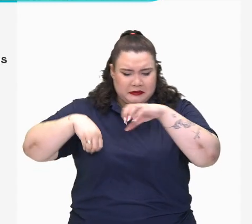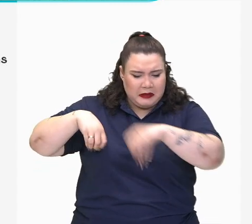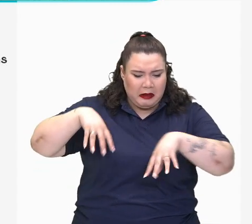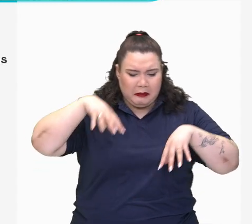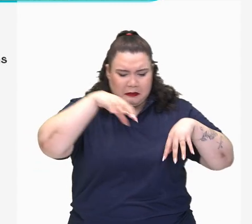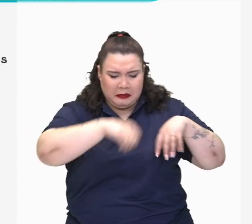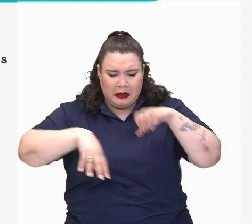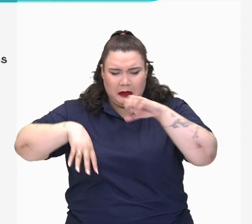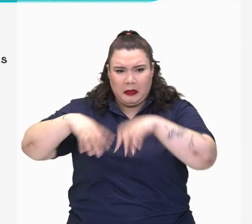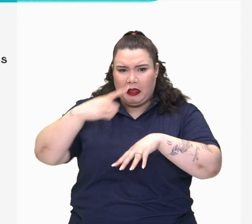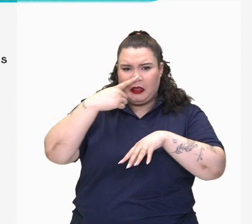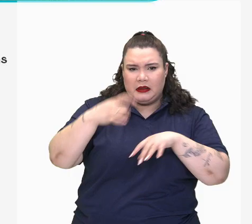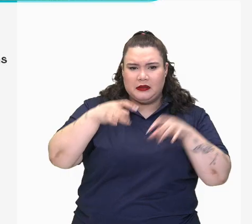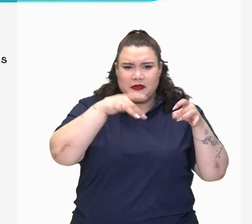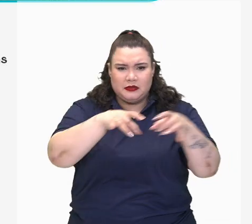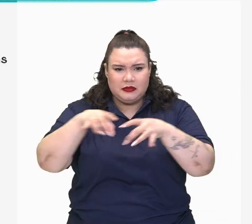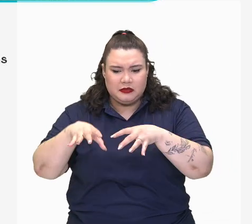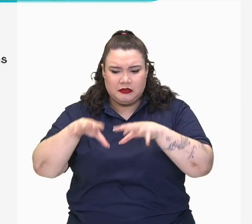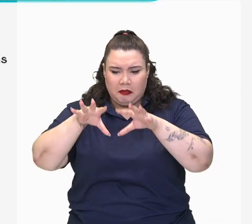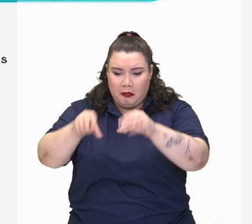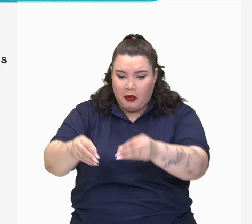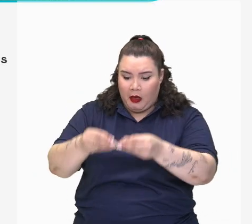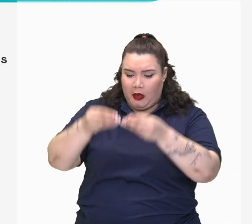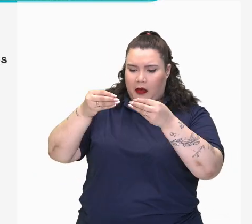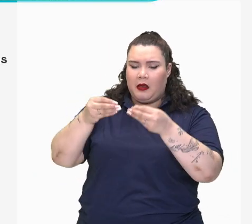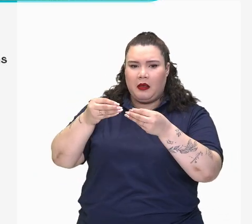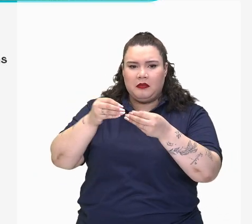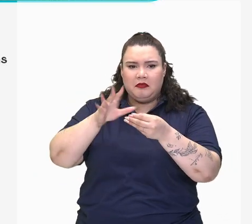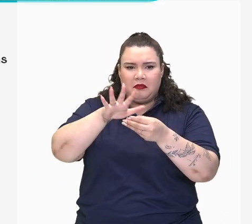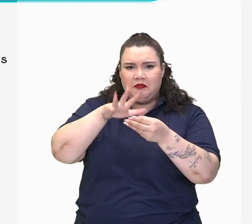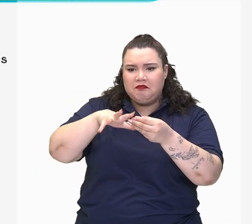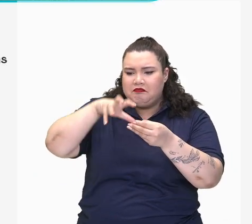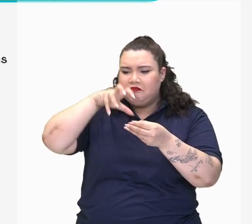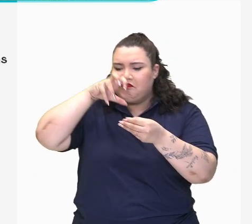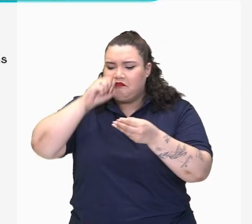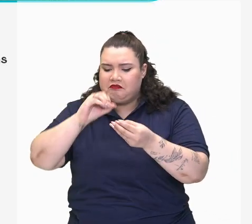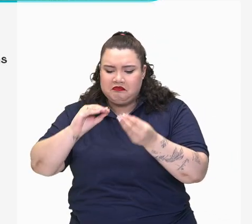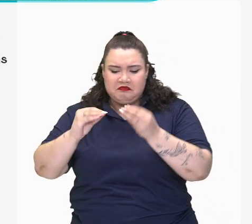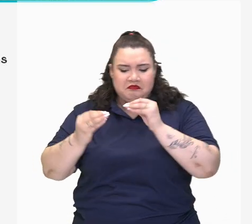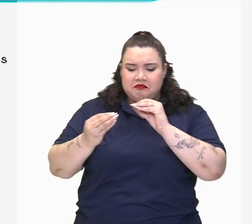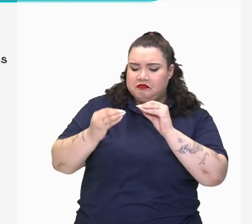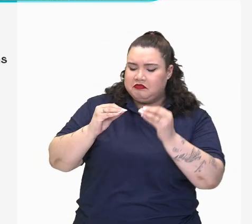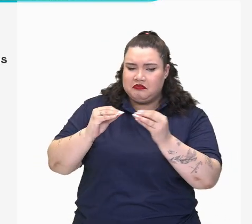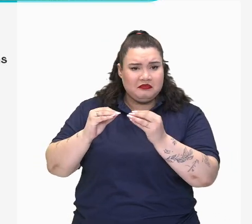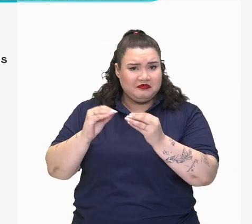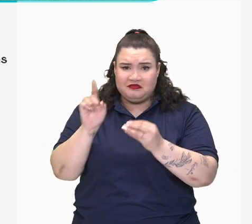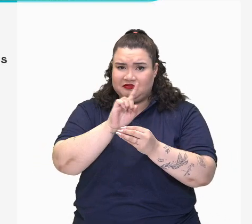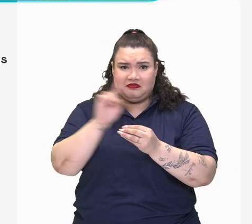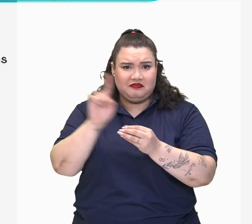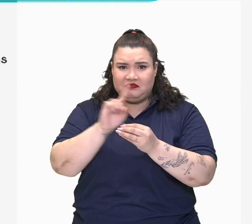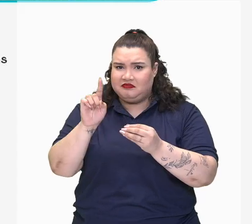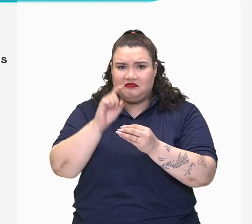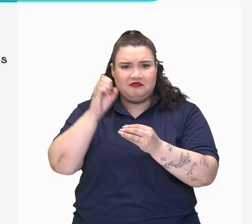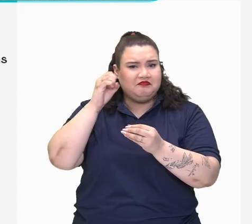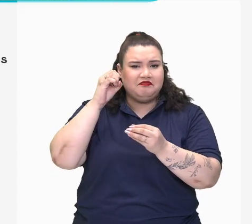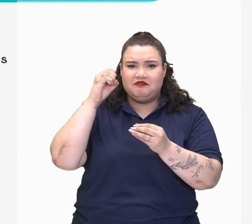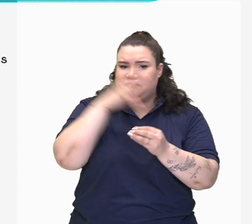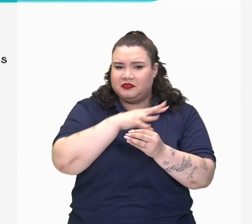os detritos. Quando achava alguma coisa, não examinava nem